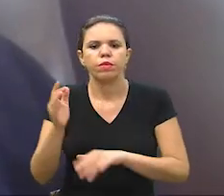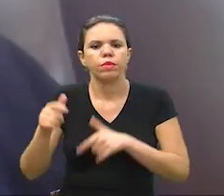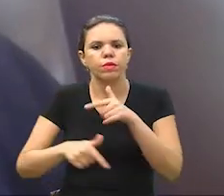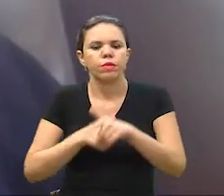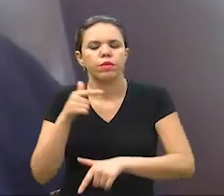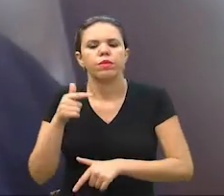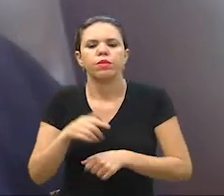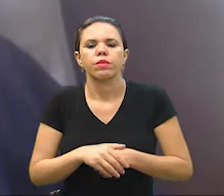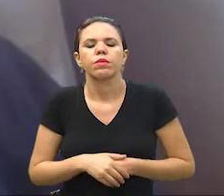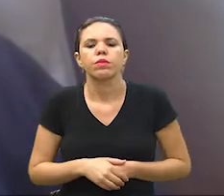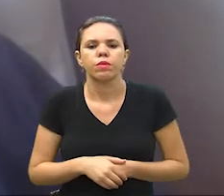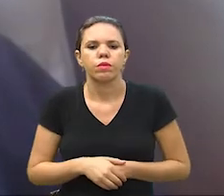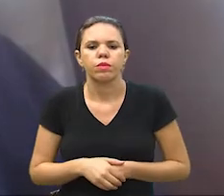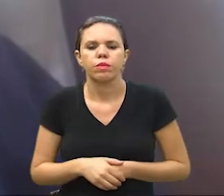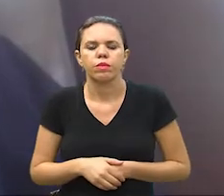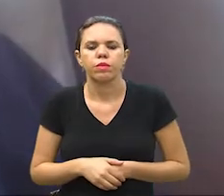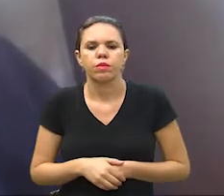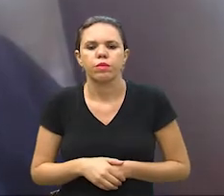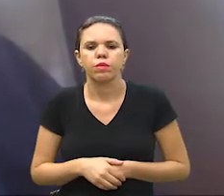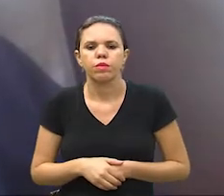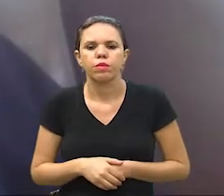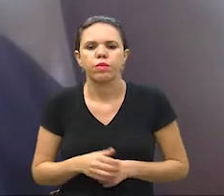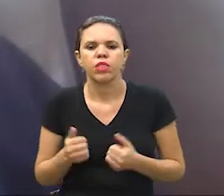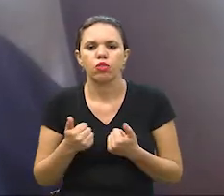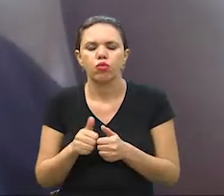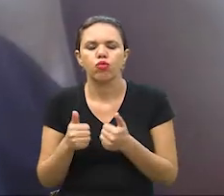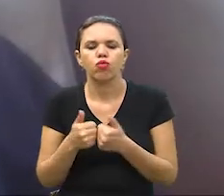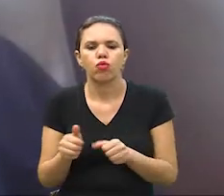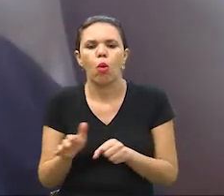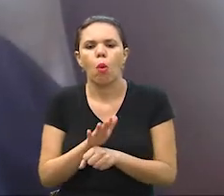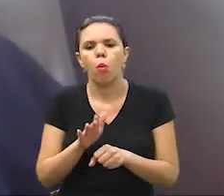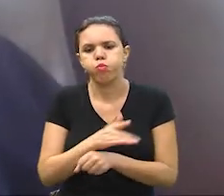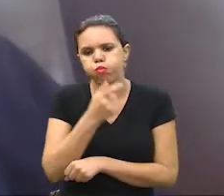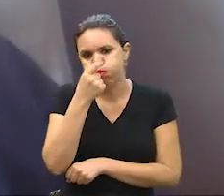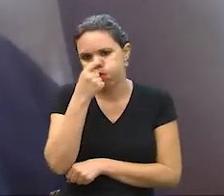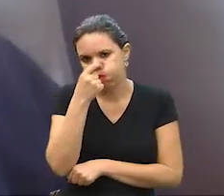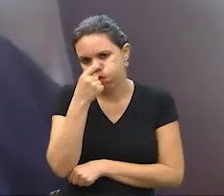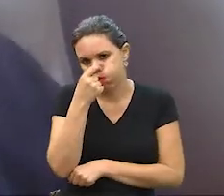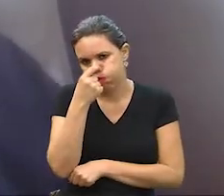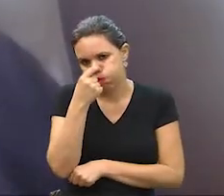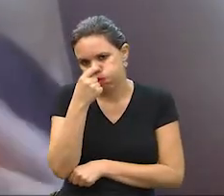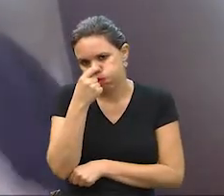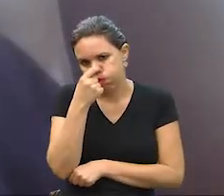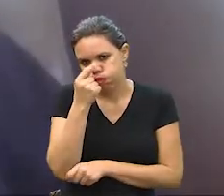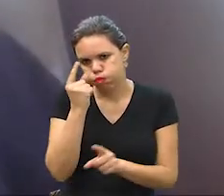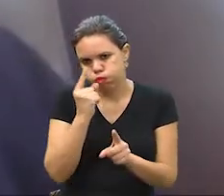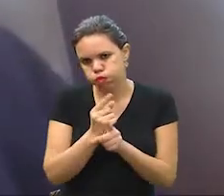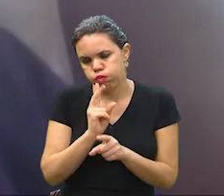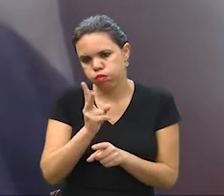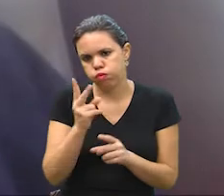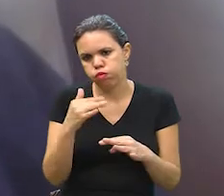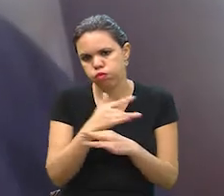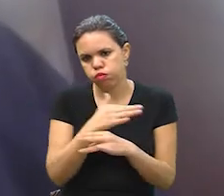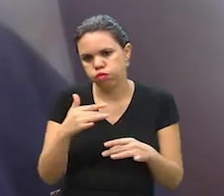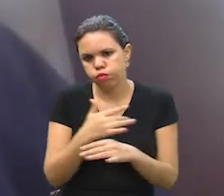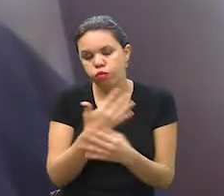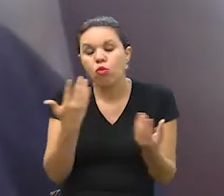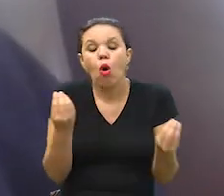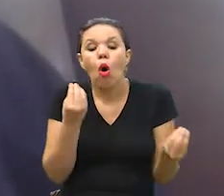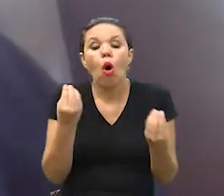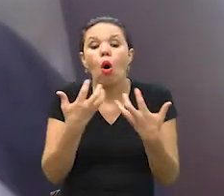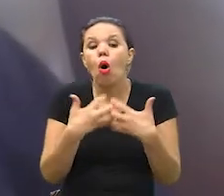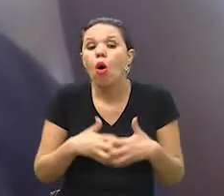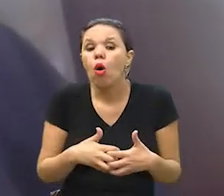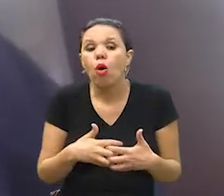saem em ônibus lotado, tá certo? E se encontram o tempo todo, quer dizer, não tem saída. Nós